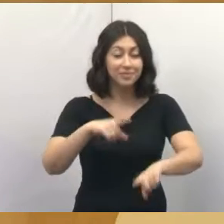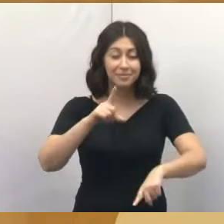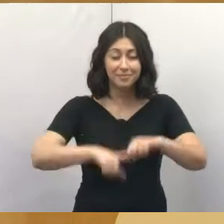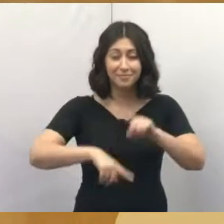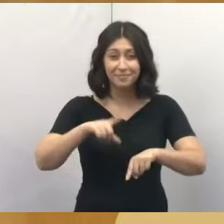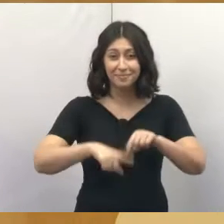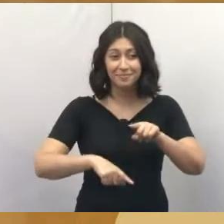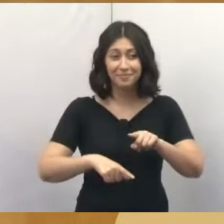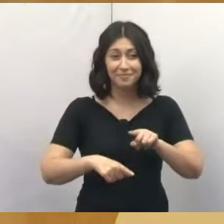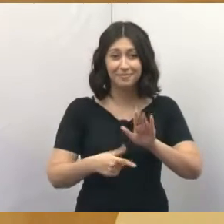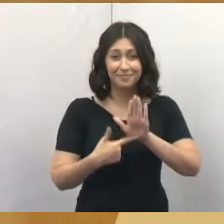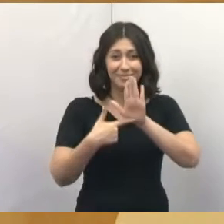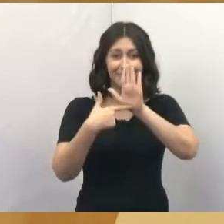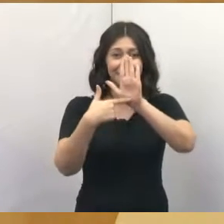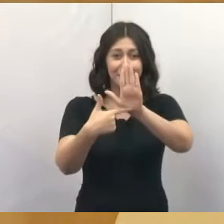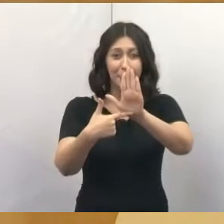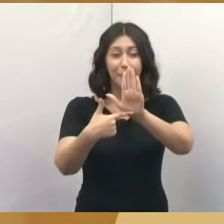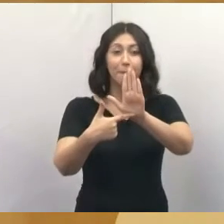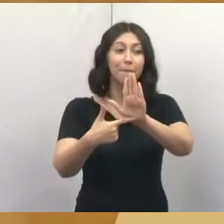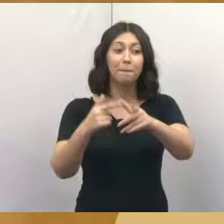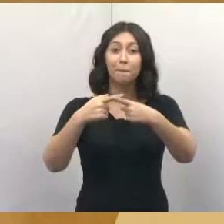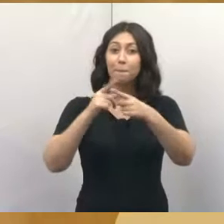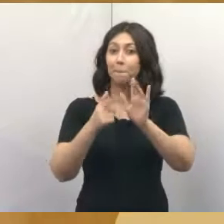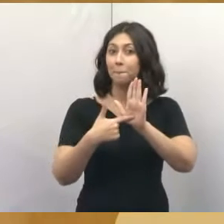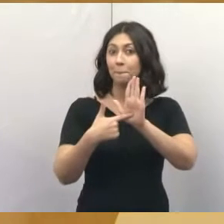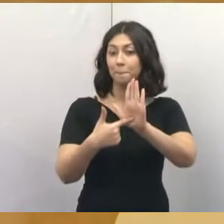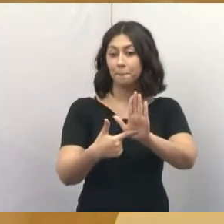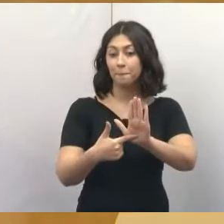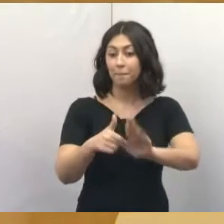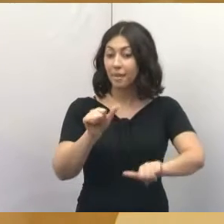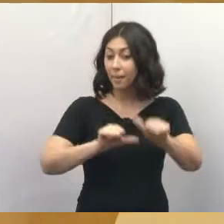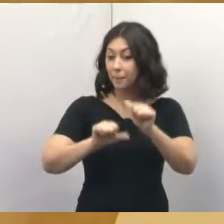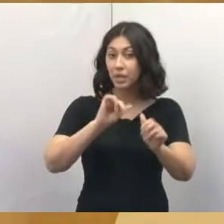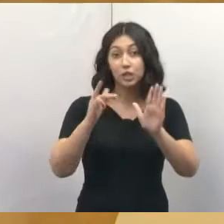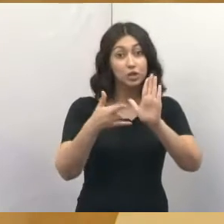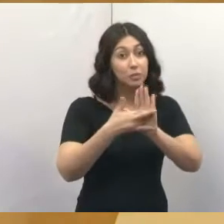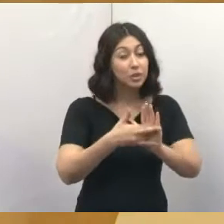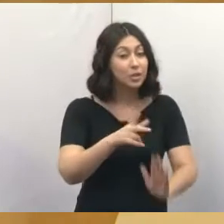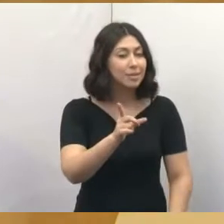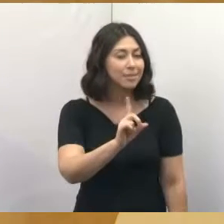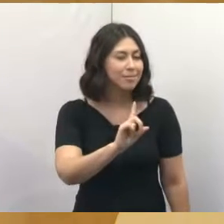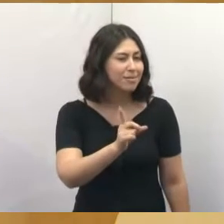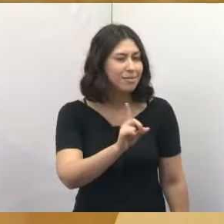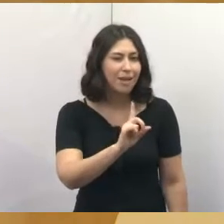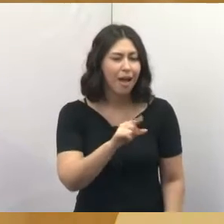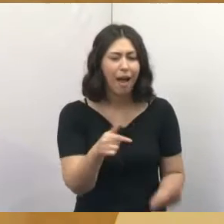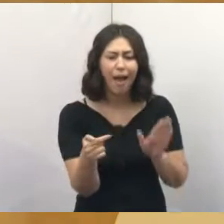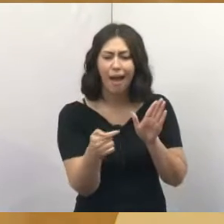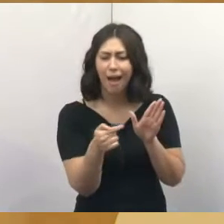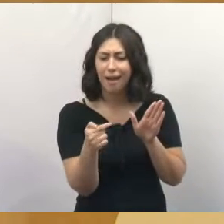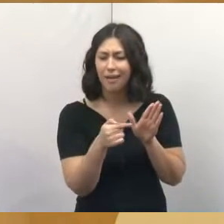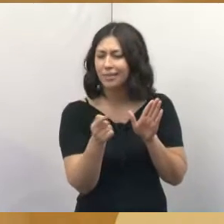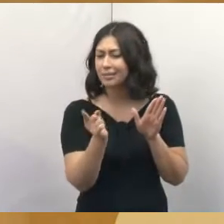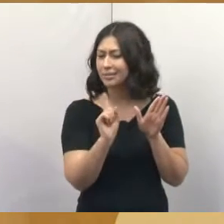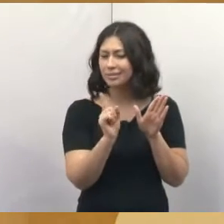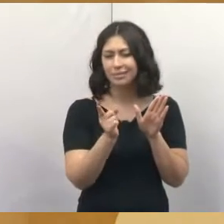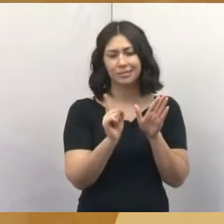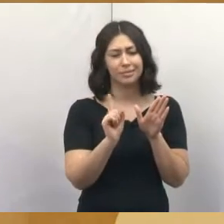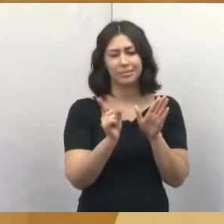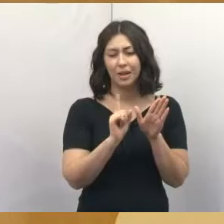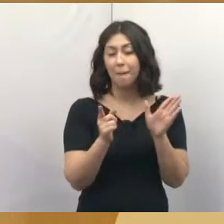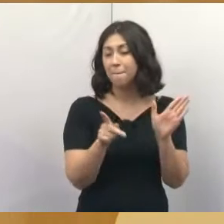do projeto, porém não apresentaram que era para mudar o regimento, nessa parte que é prerrogativa